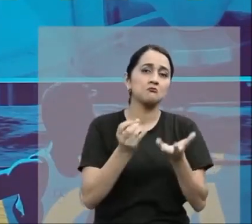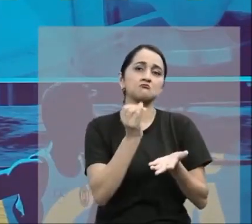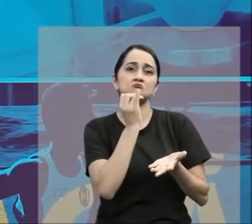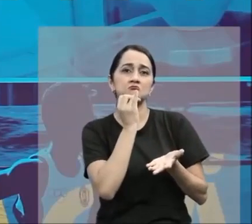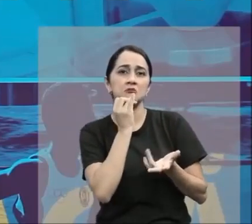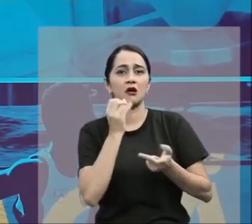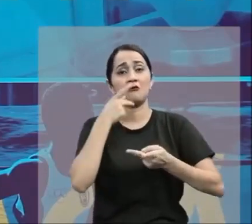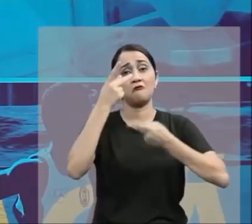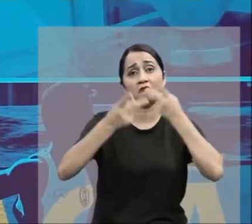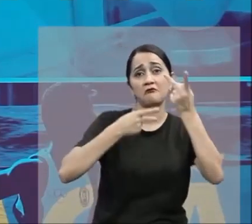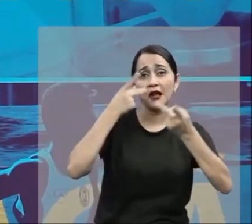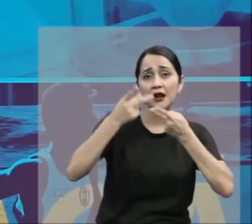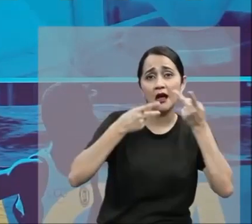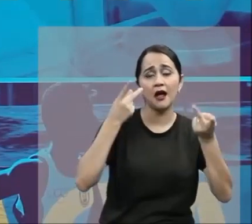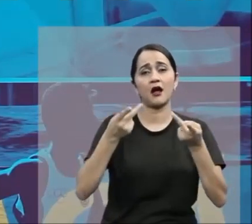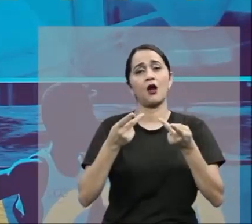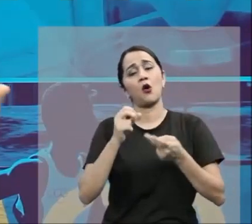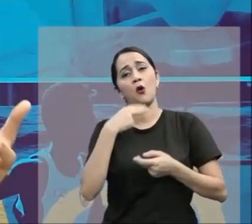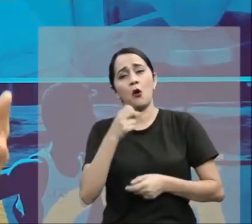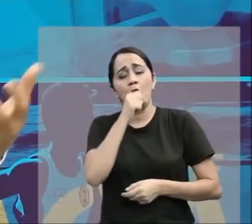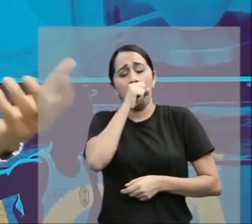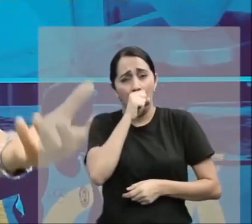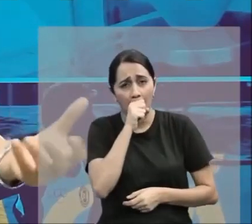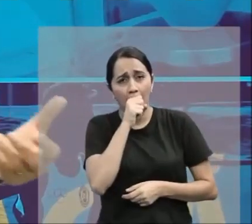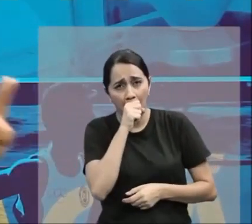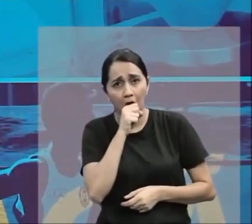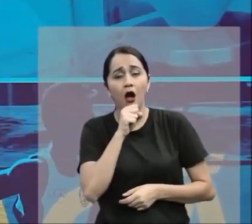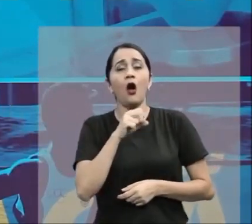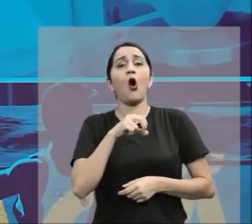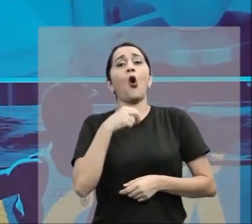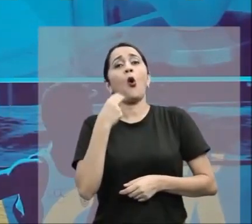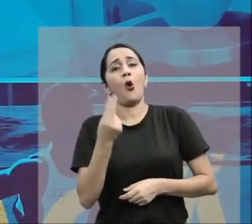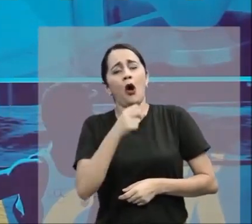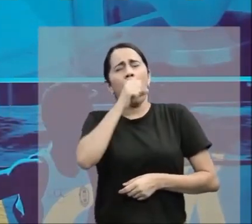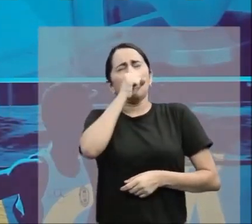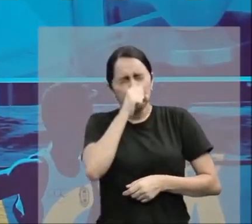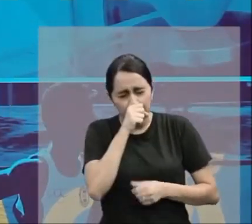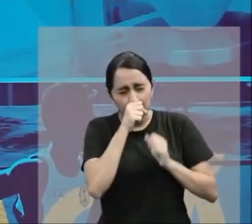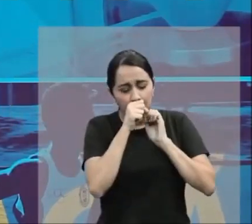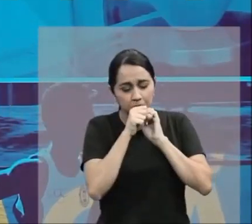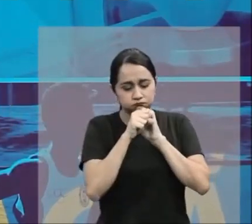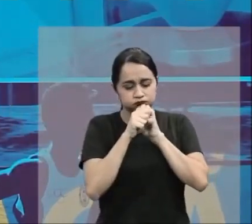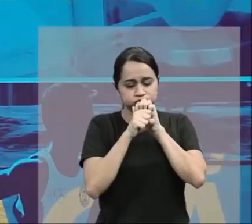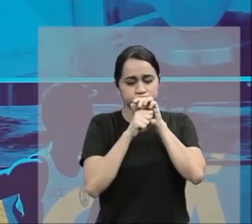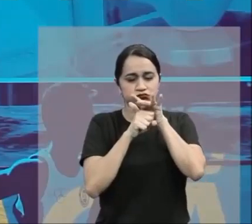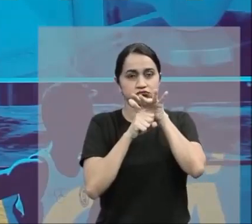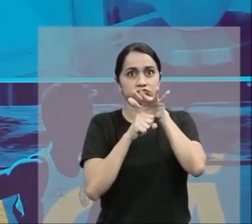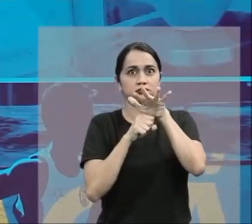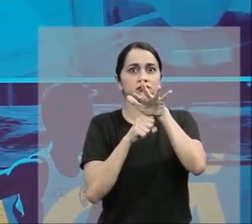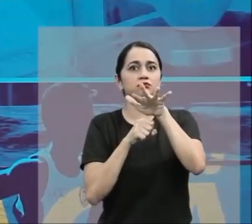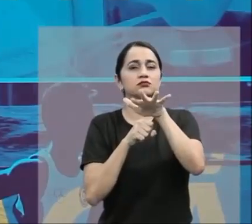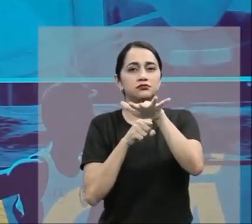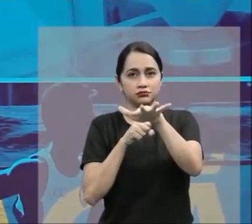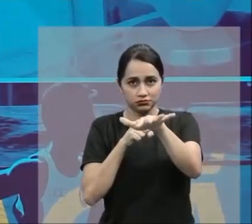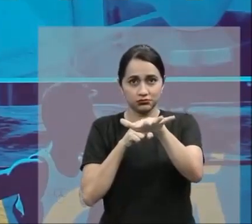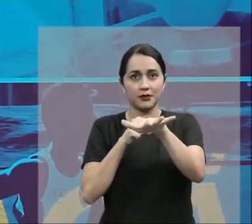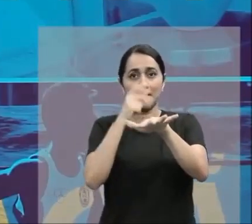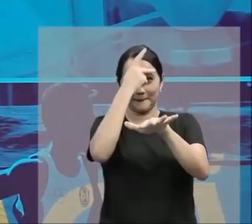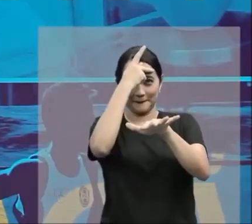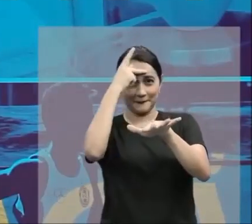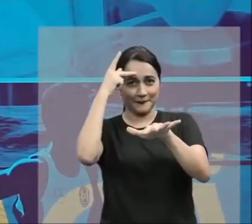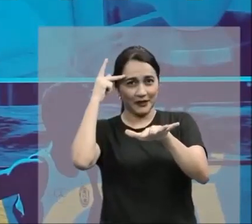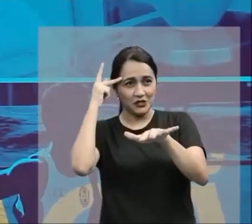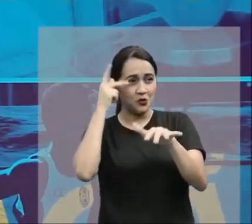ser eliminados através de gotículas que nós eliminamos ao falar, ao tossir, né? ao espirrar.